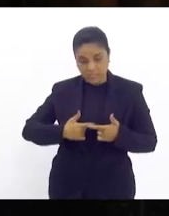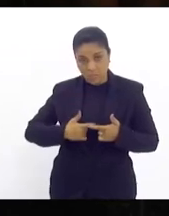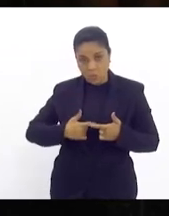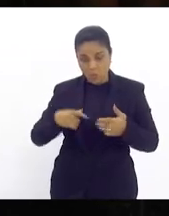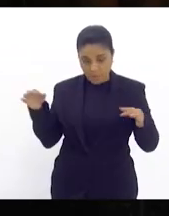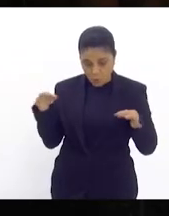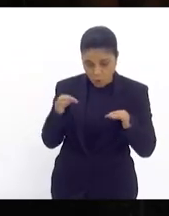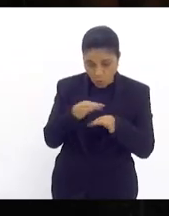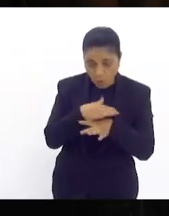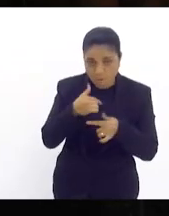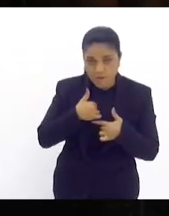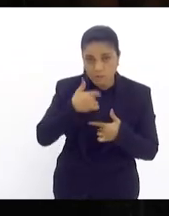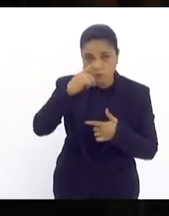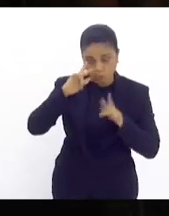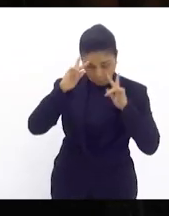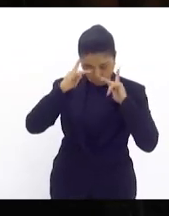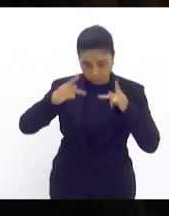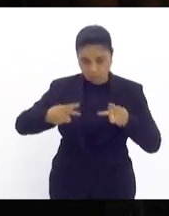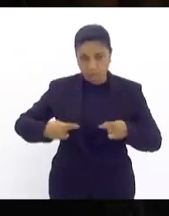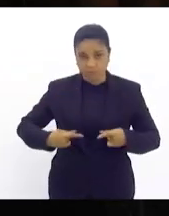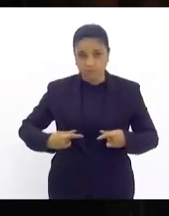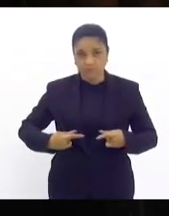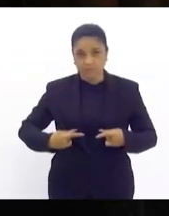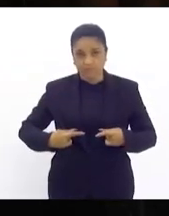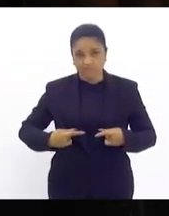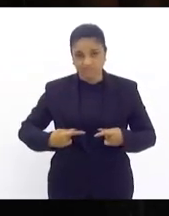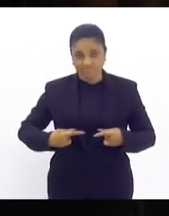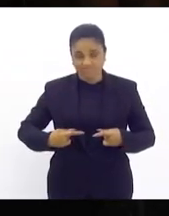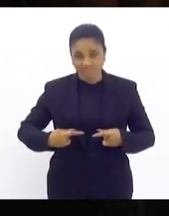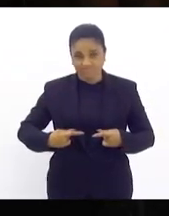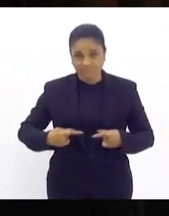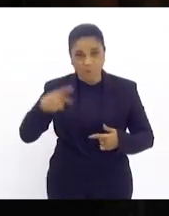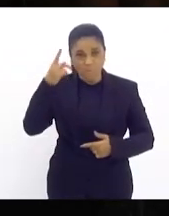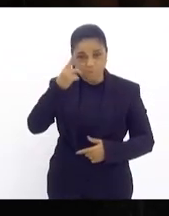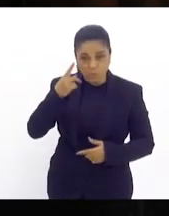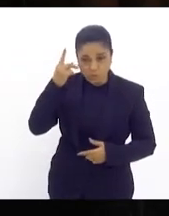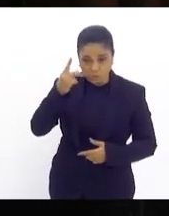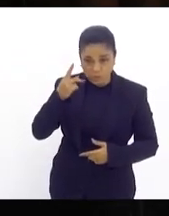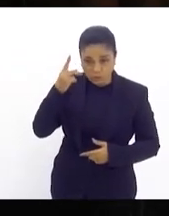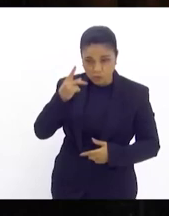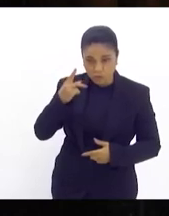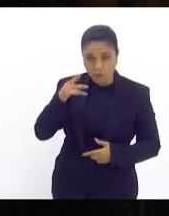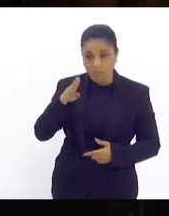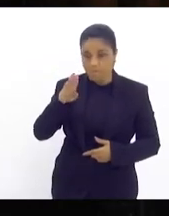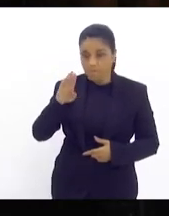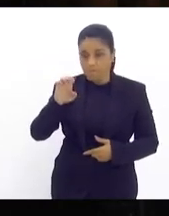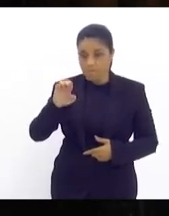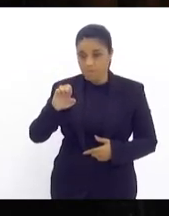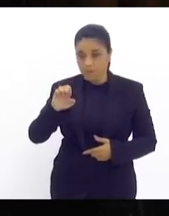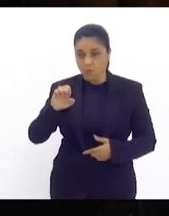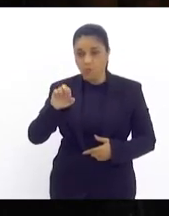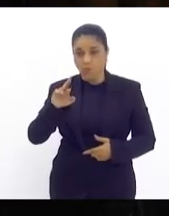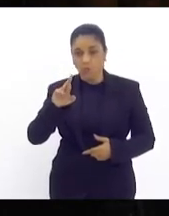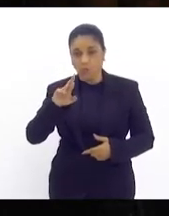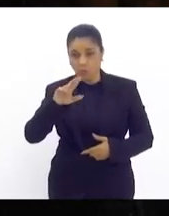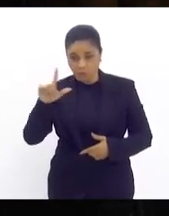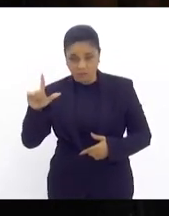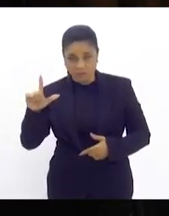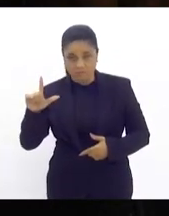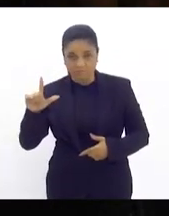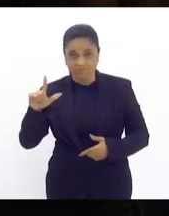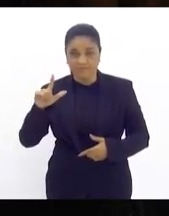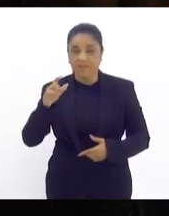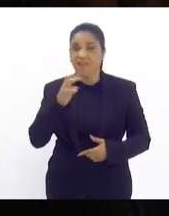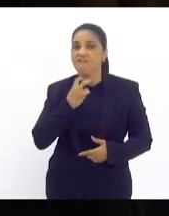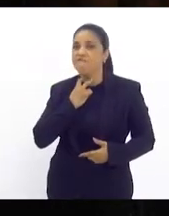política e aí lembrar de Bell Roots que traz todos os elementos do erguer a